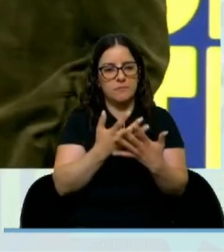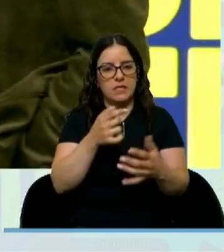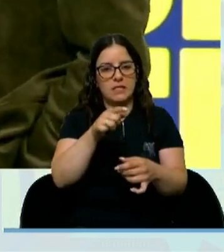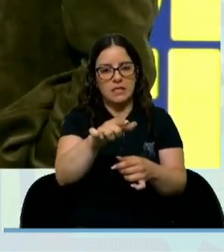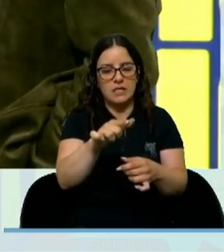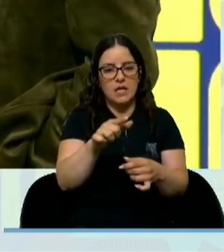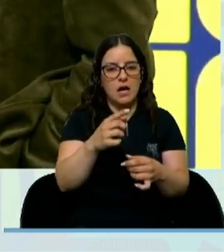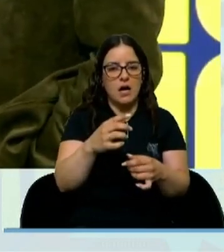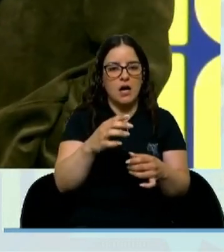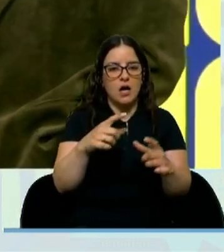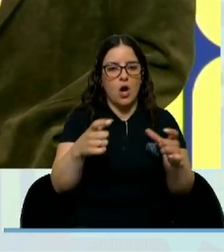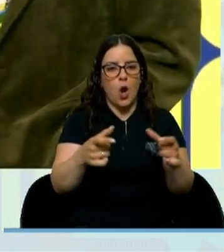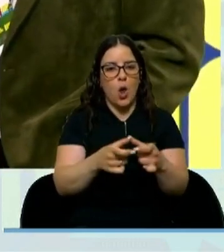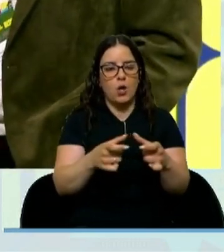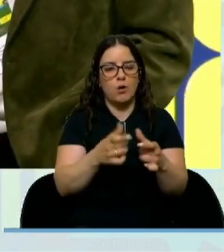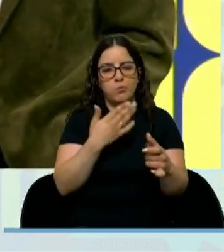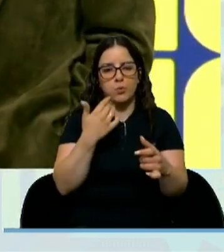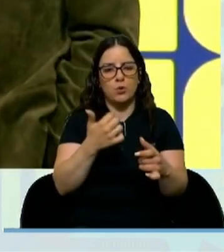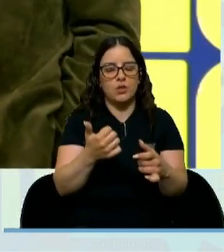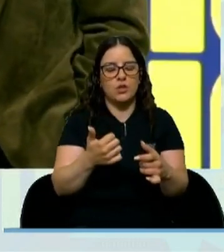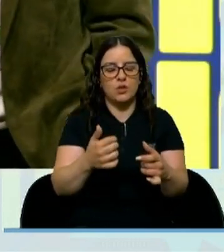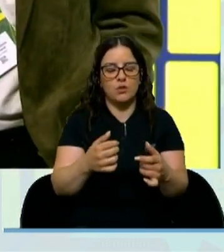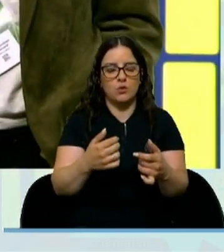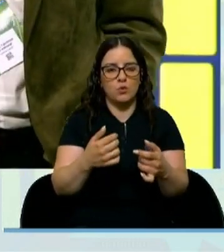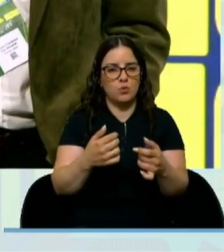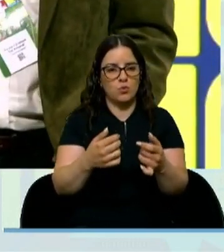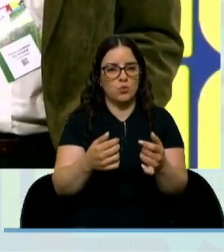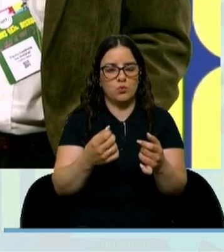é o valor de uma nota de 500 escudos? Qual é o valor do dinheiro?